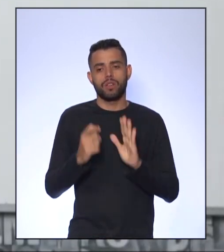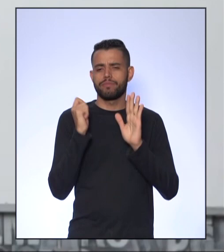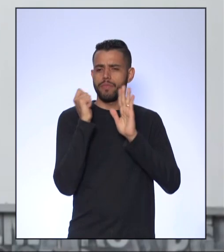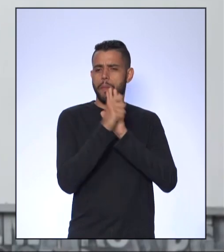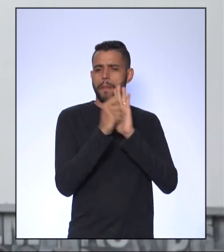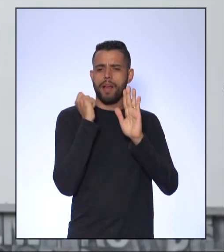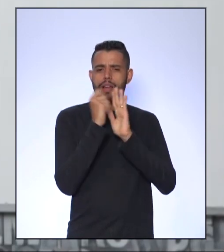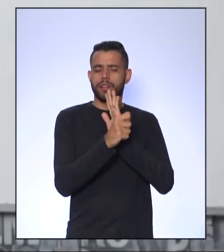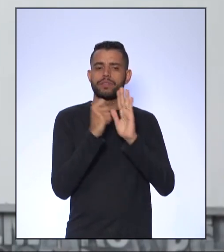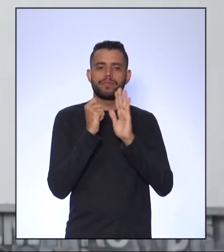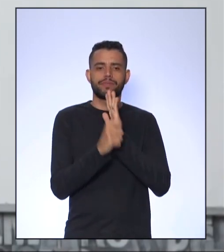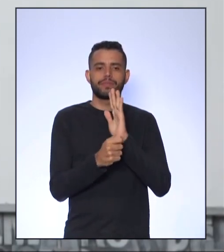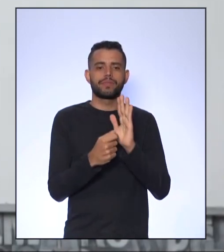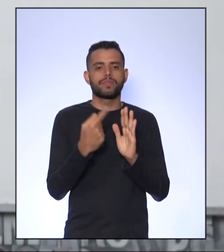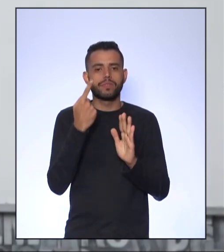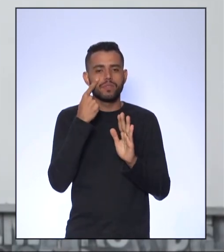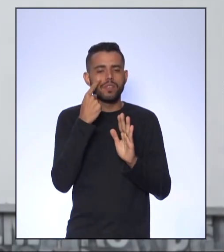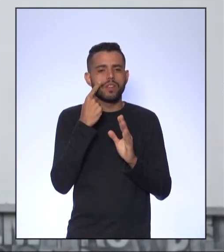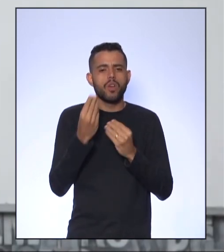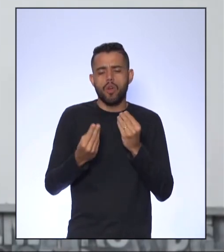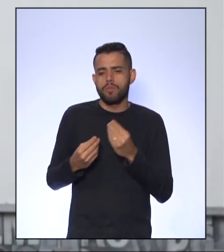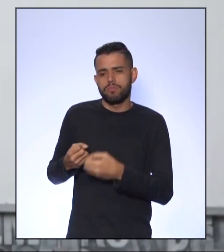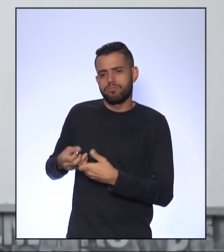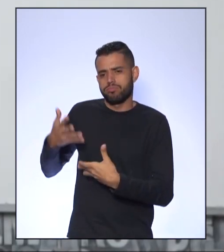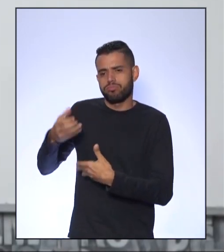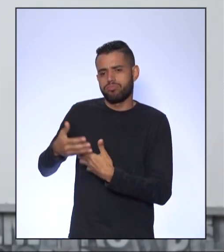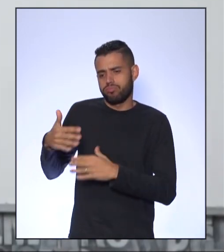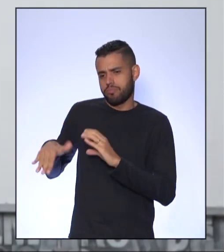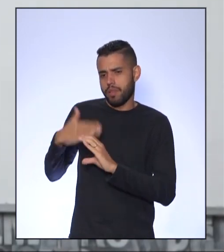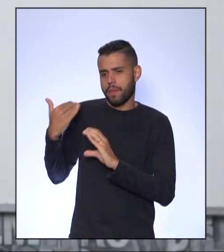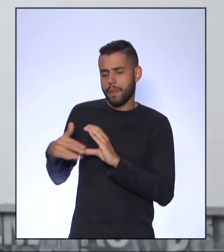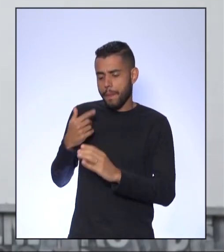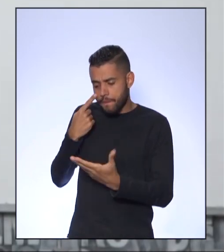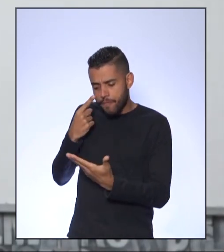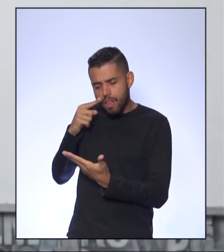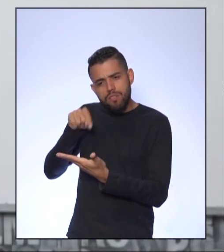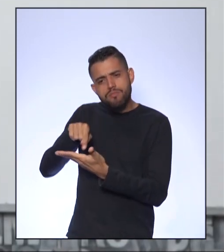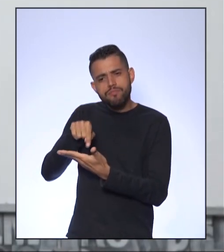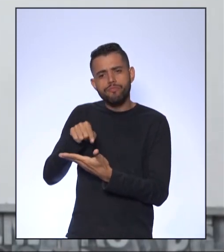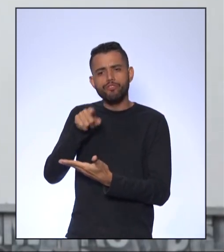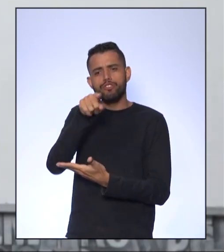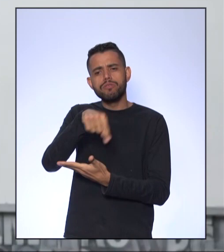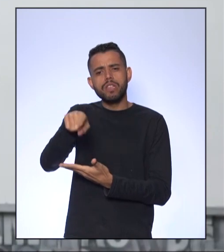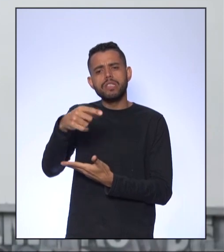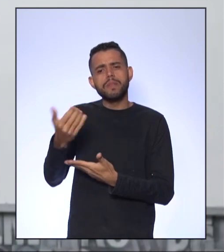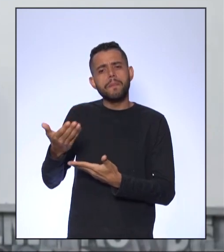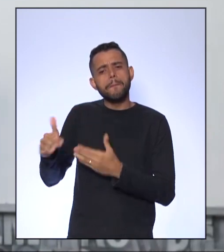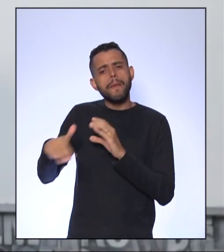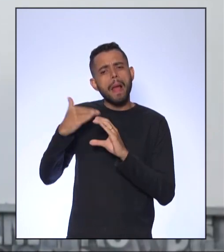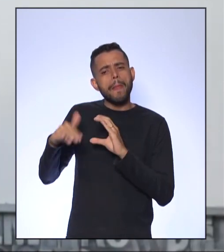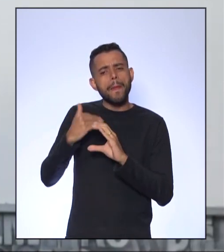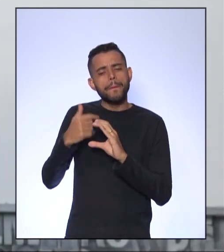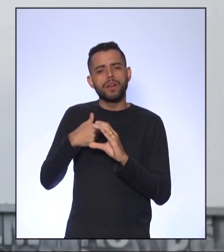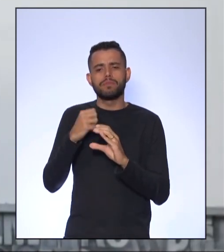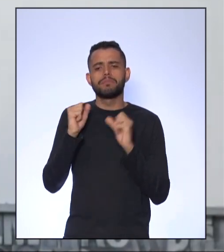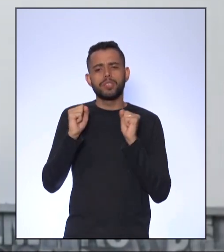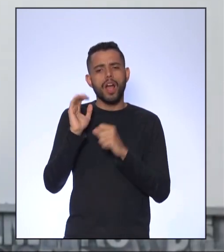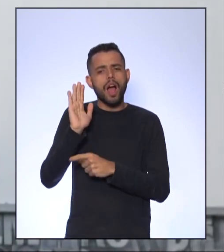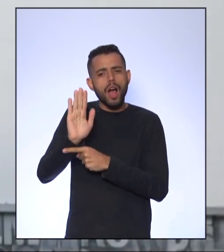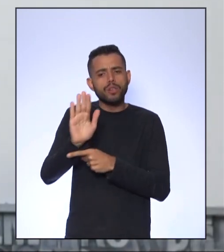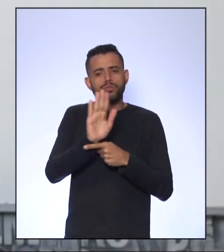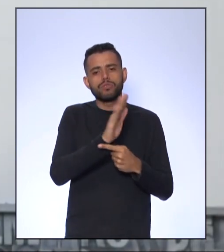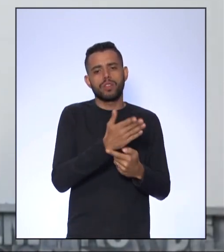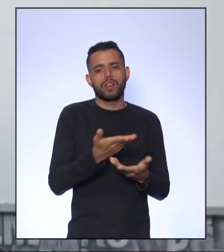vamos aqui encontrar as interações, né? Eu preciso ver o que está acontecendo para poder ajudar vocês